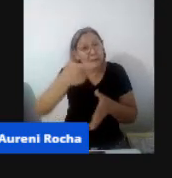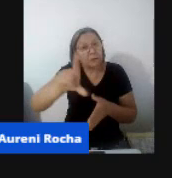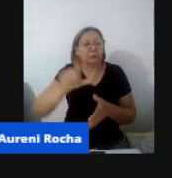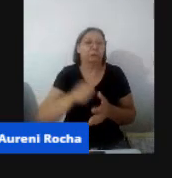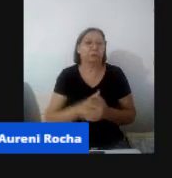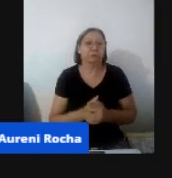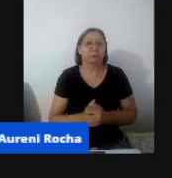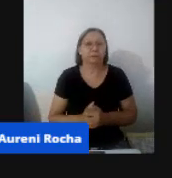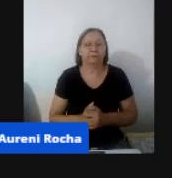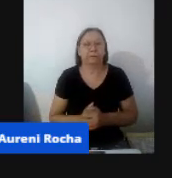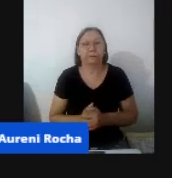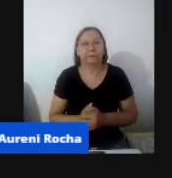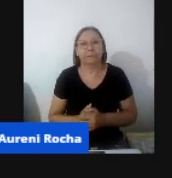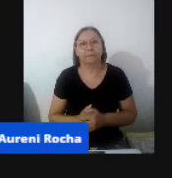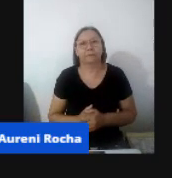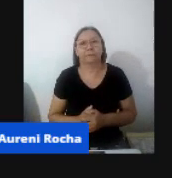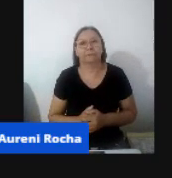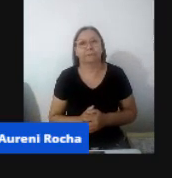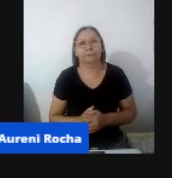gentileza.